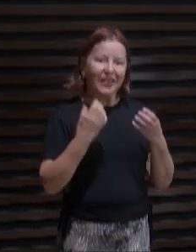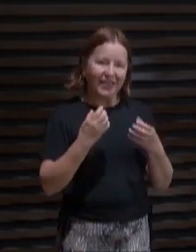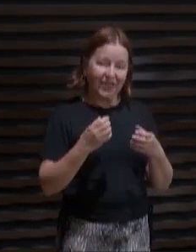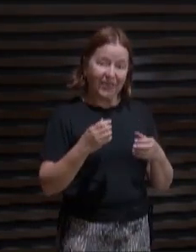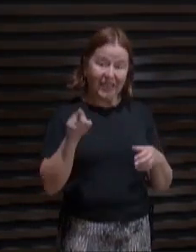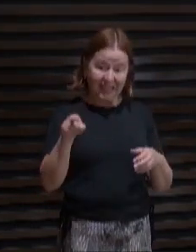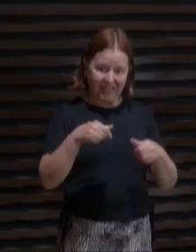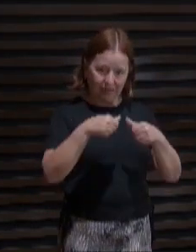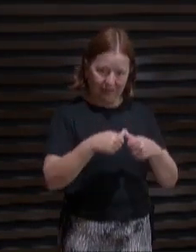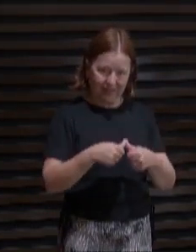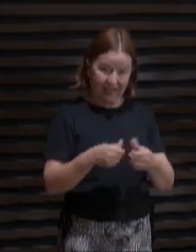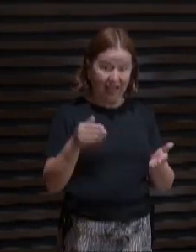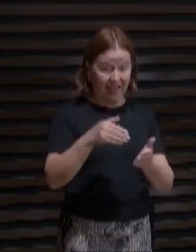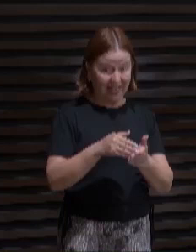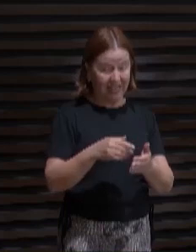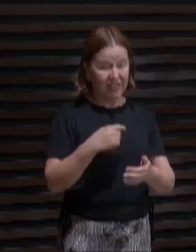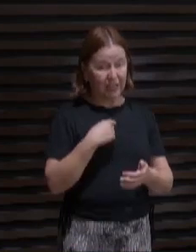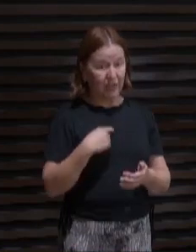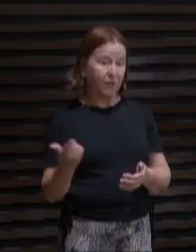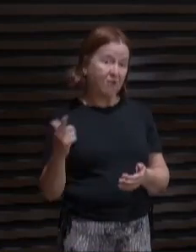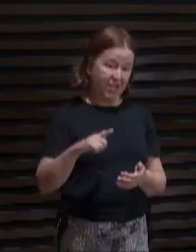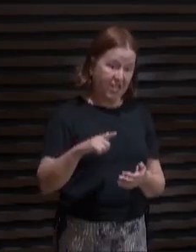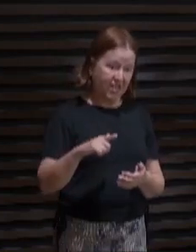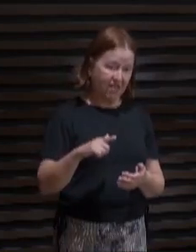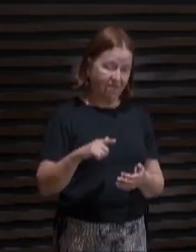que eu venha, que te importa?